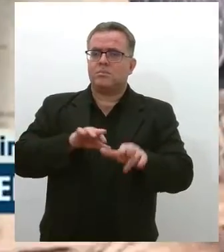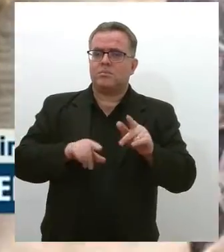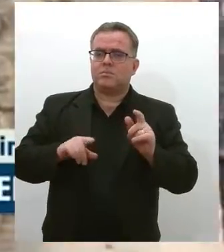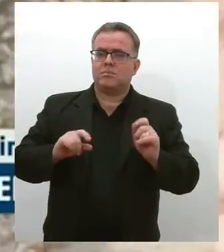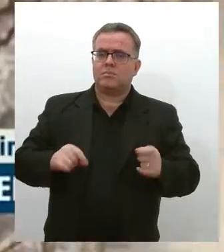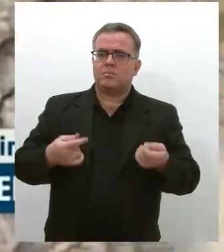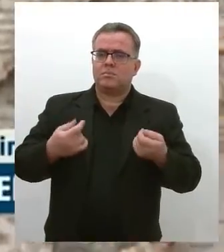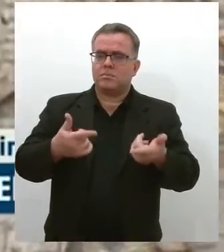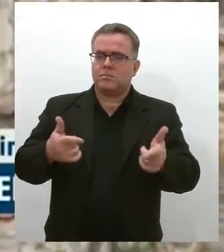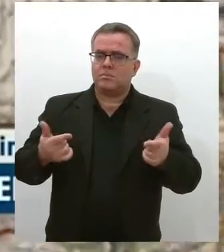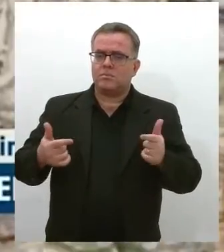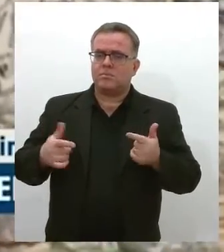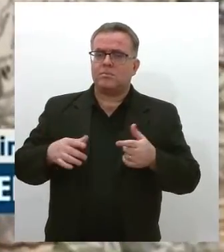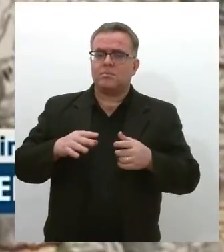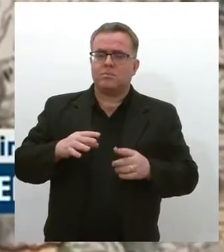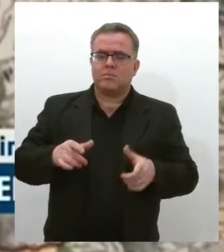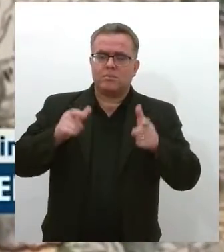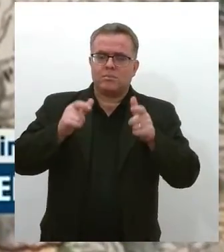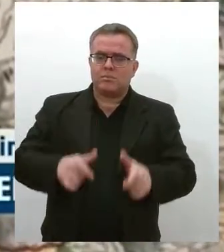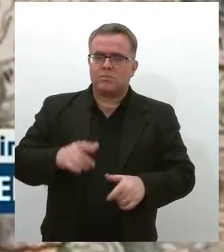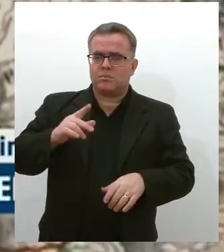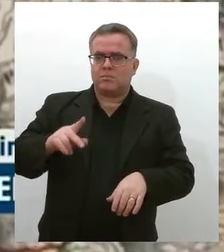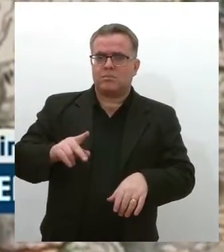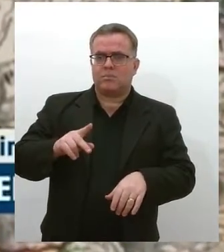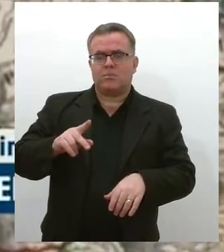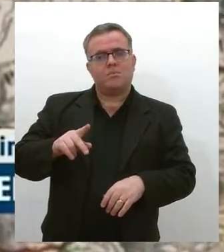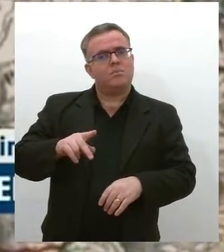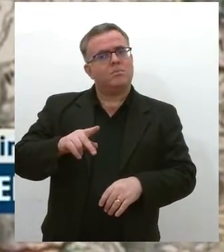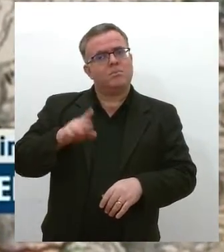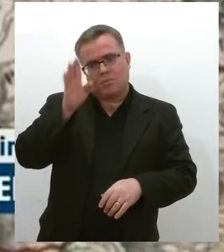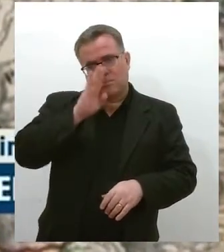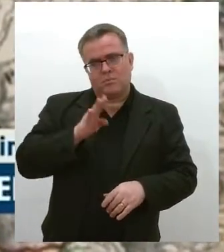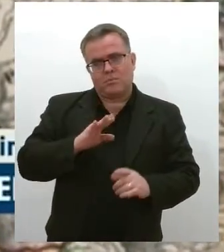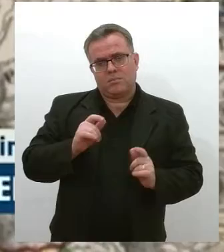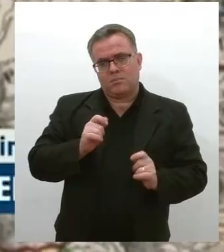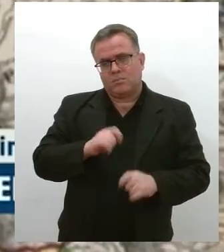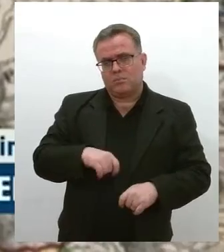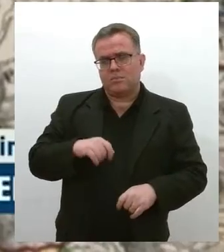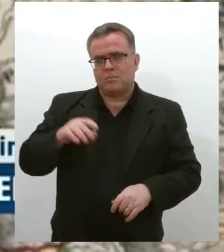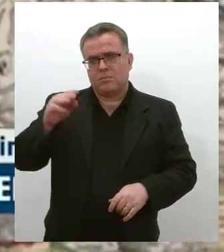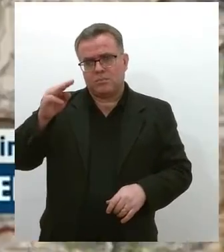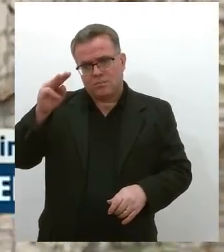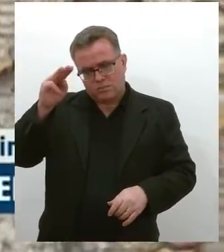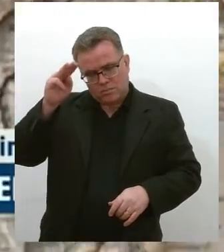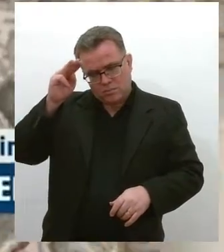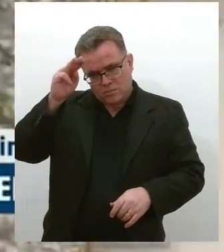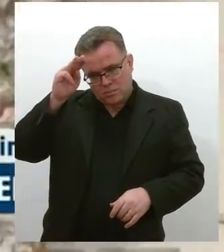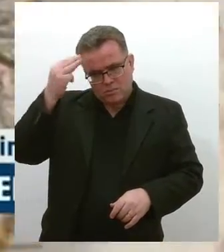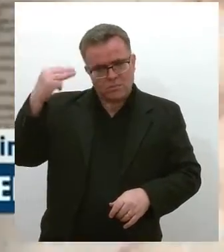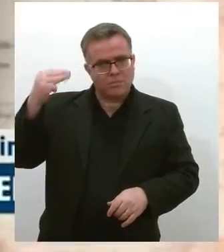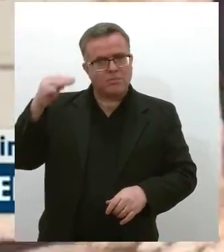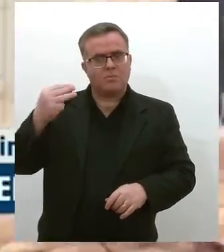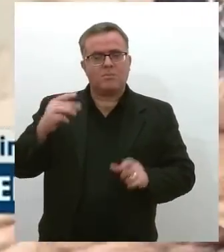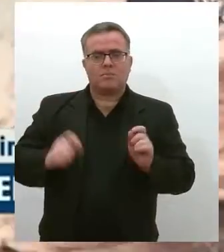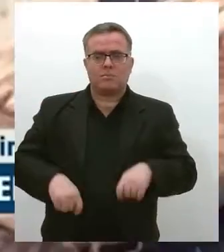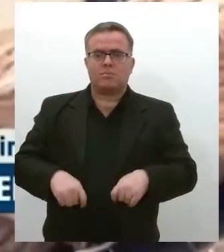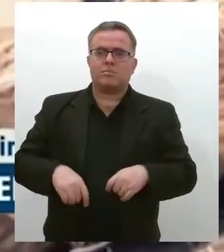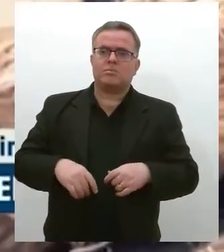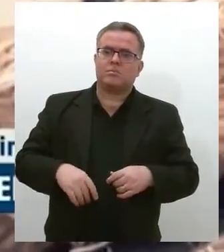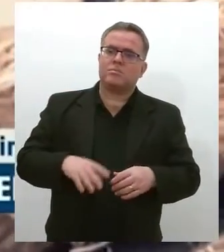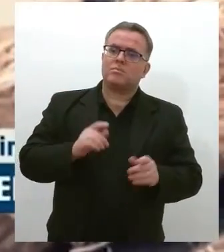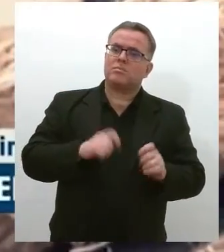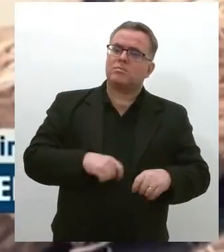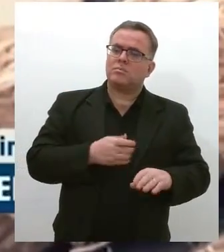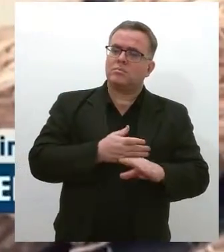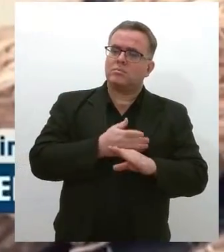brasileira. O Grão-Pará e o Maranhão, de onde era mais fácil e seguro velejar para Portugal do que até o Rio de